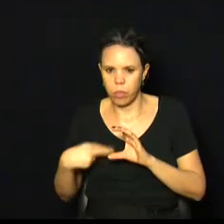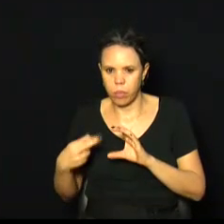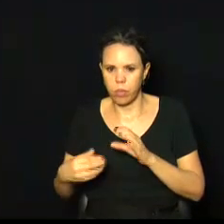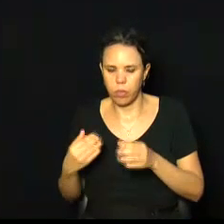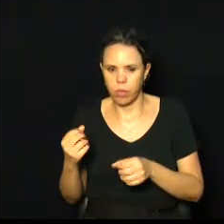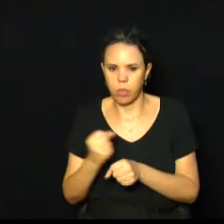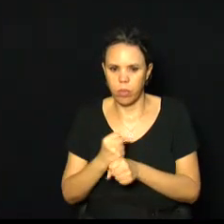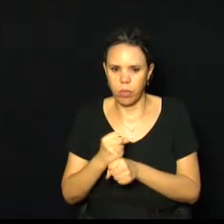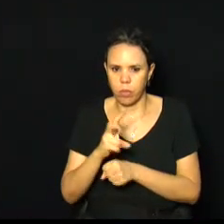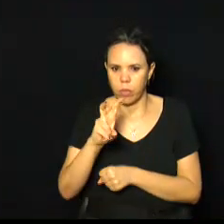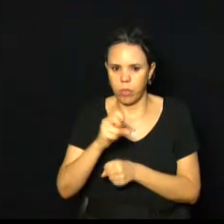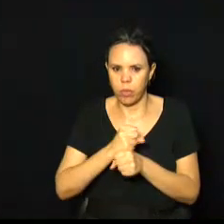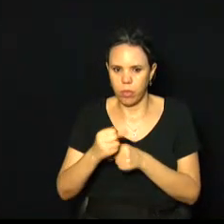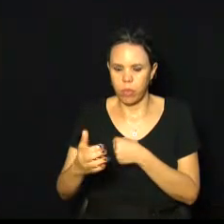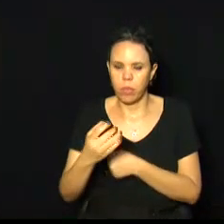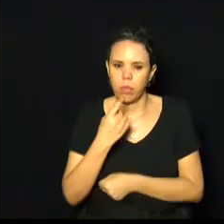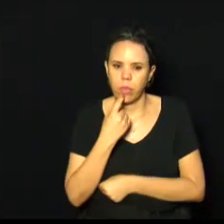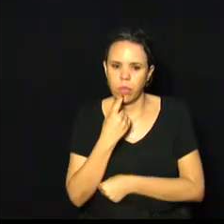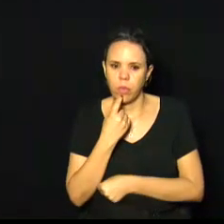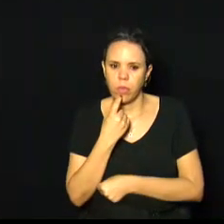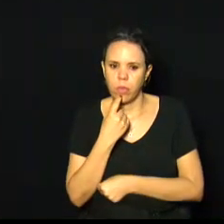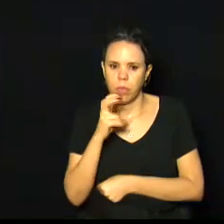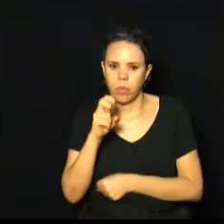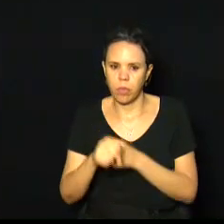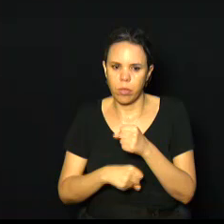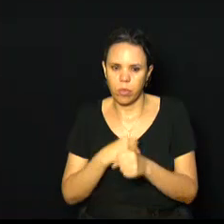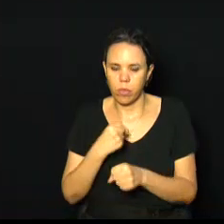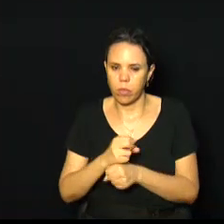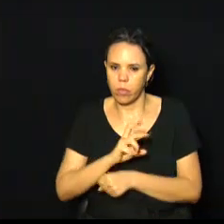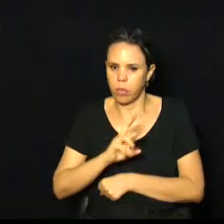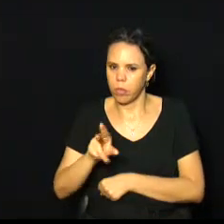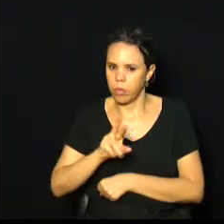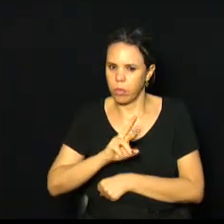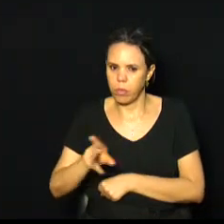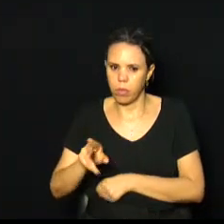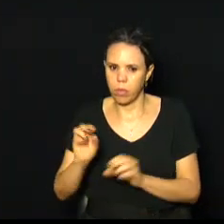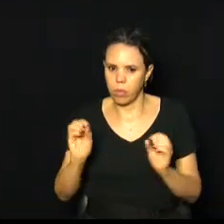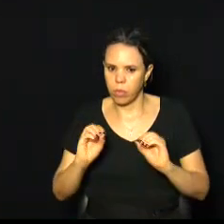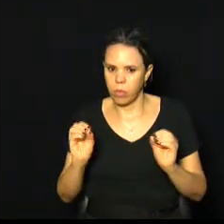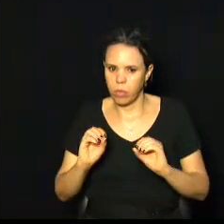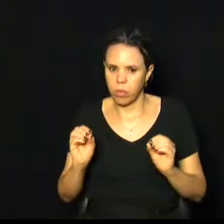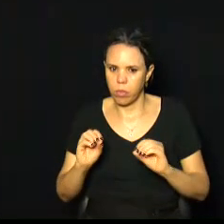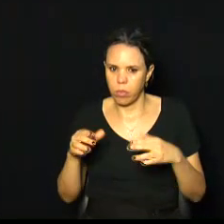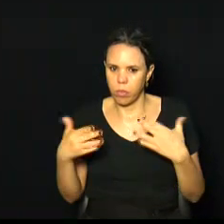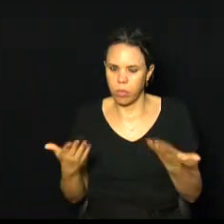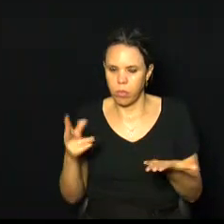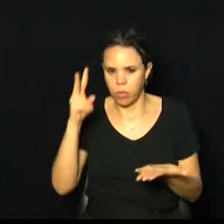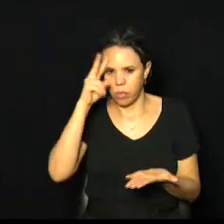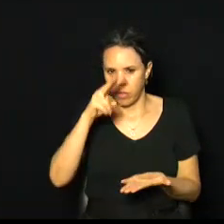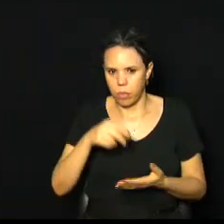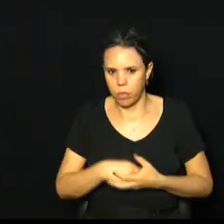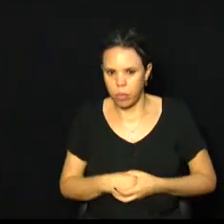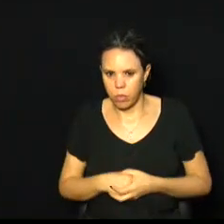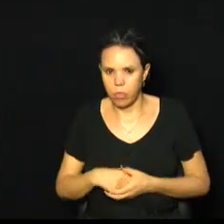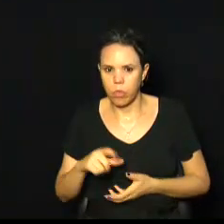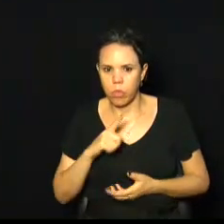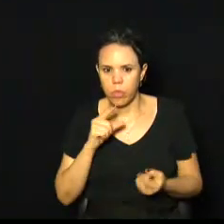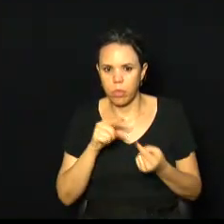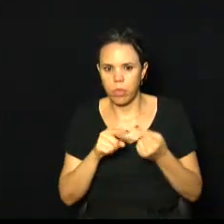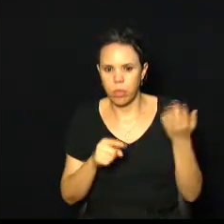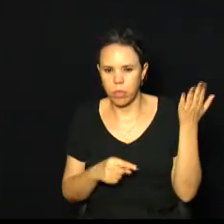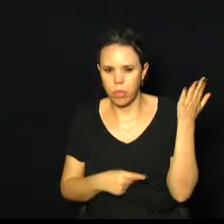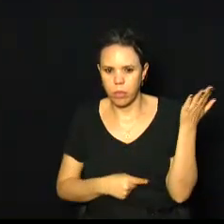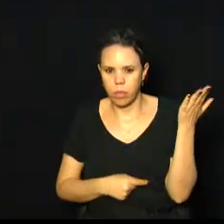próximos 5 anos em Campinas. E 5 anos, gente, não é nada enquanto história. Mas o que tem a ver a